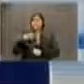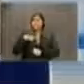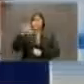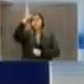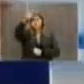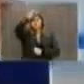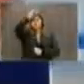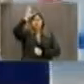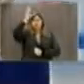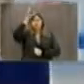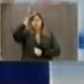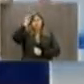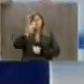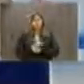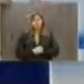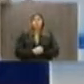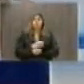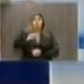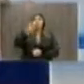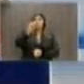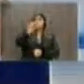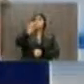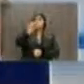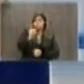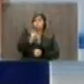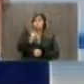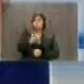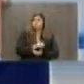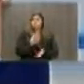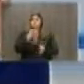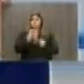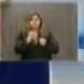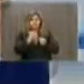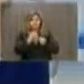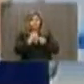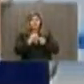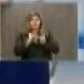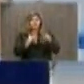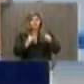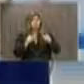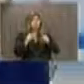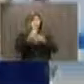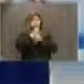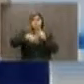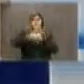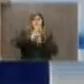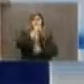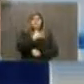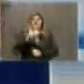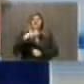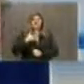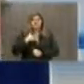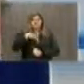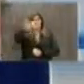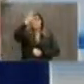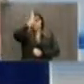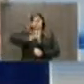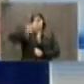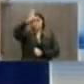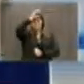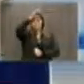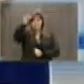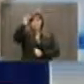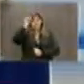ou dos fundos, como, por exemplo, o SUS, para custear os programas sociais. Saúde pública é um programa social.